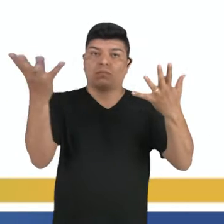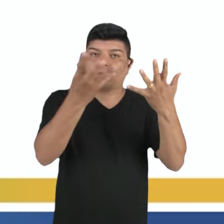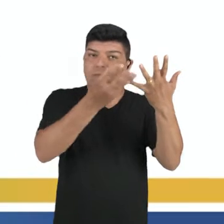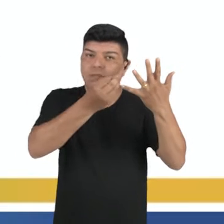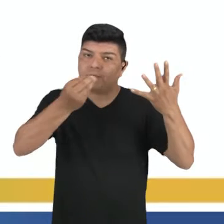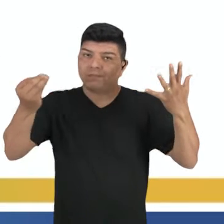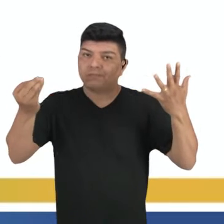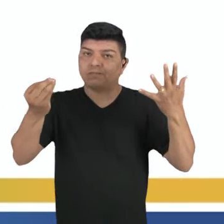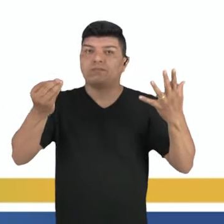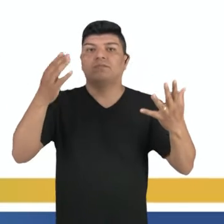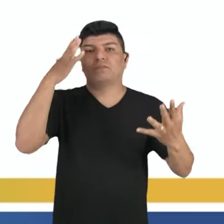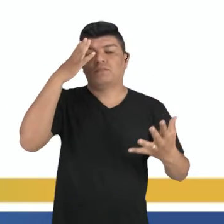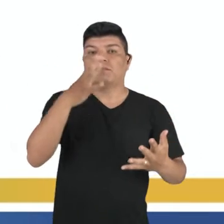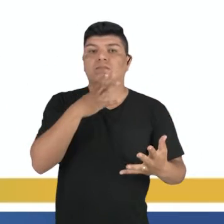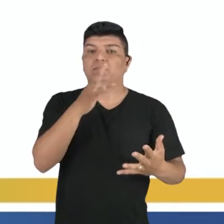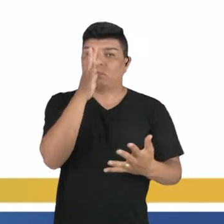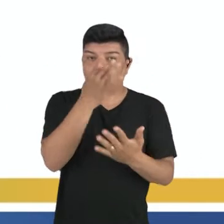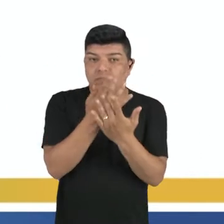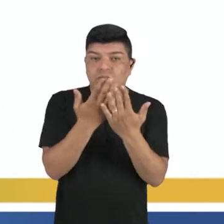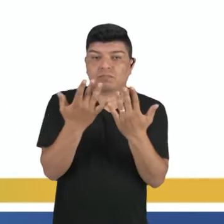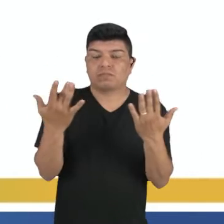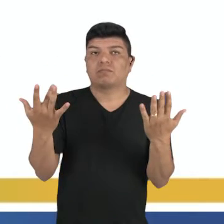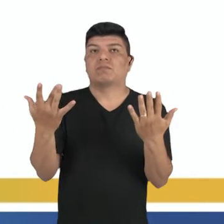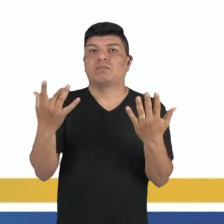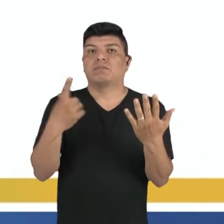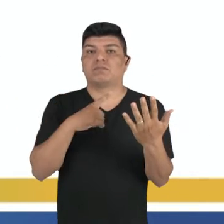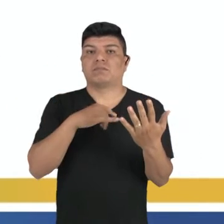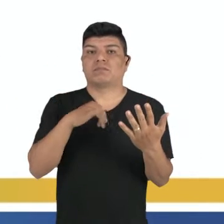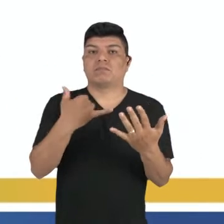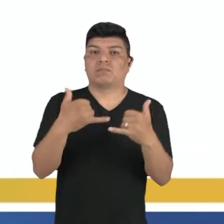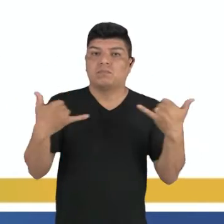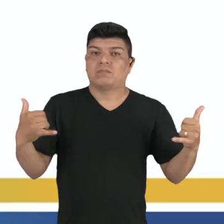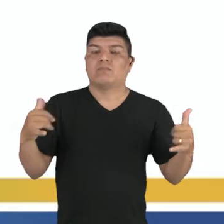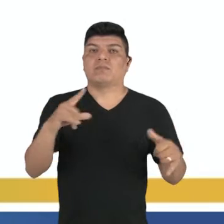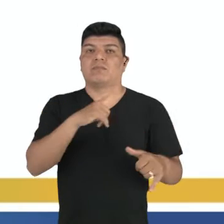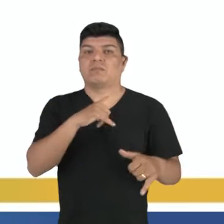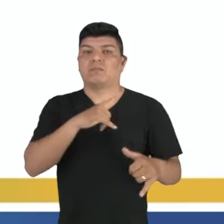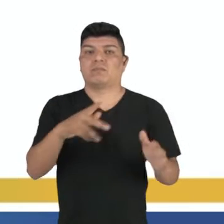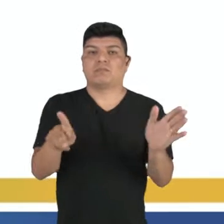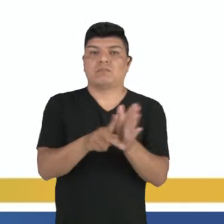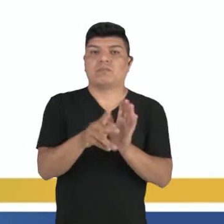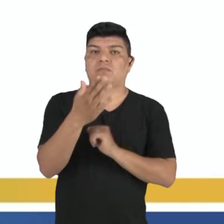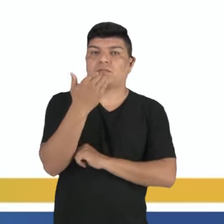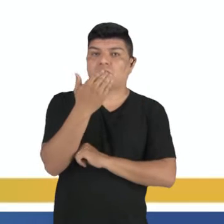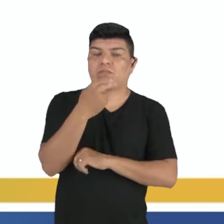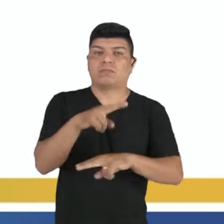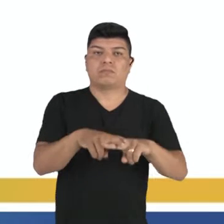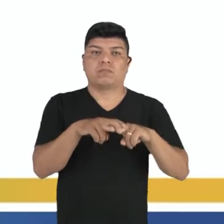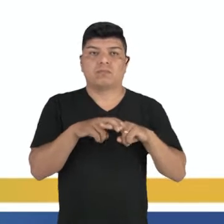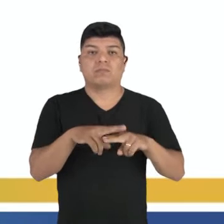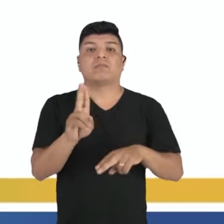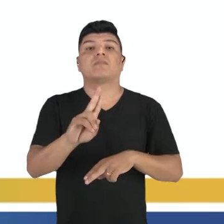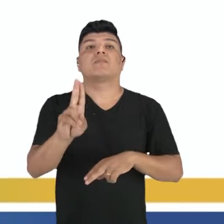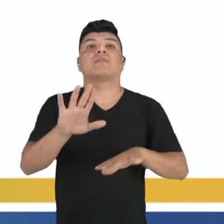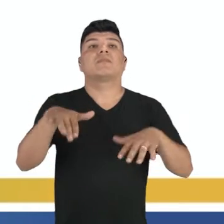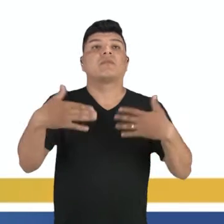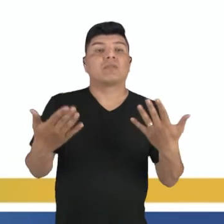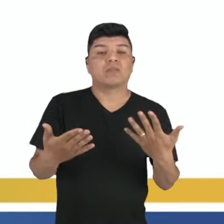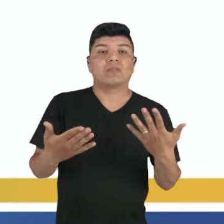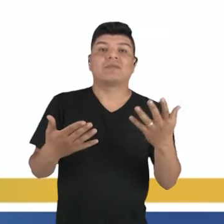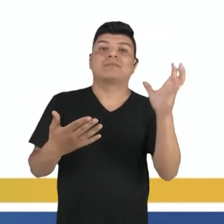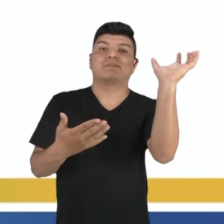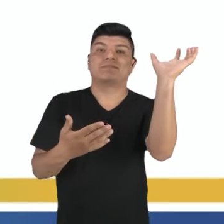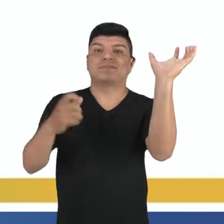o processo que as plantas eram elas produzem essa energia né os produtos o seu alimento então o nome desse processo